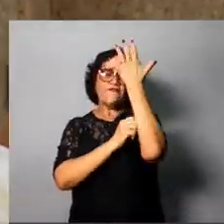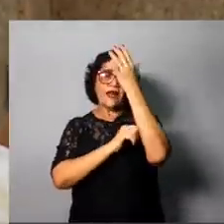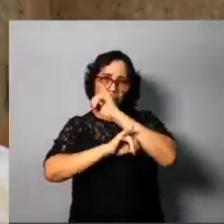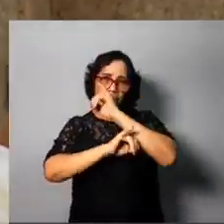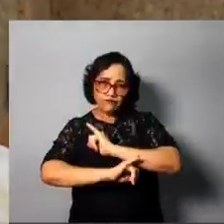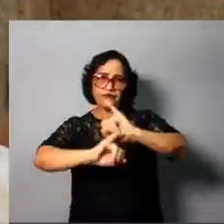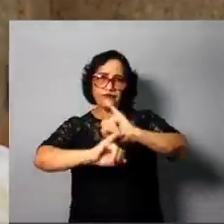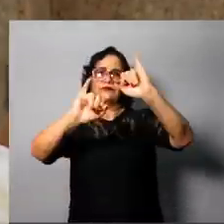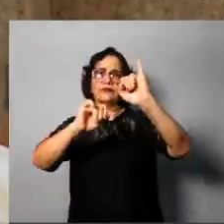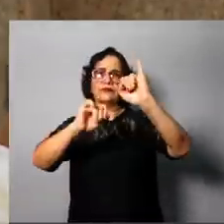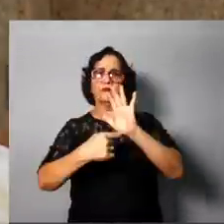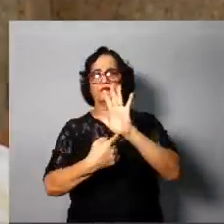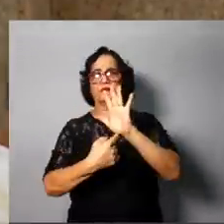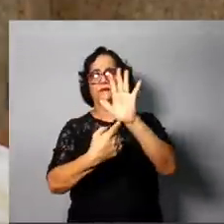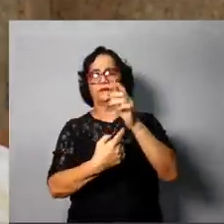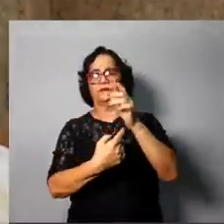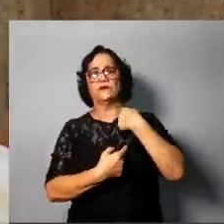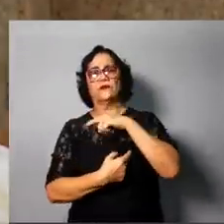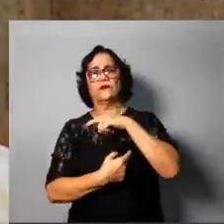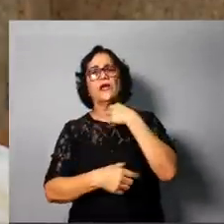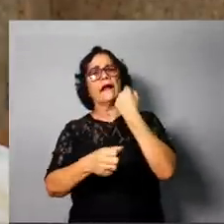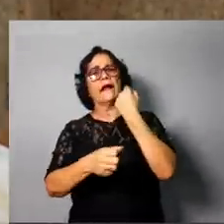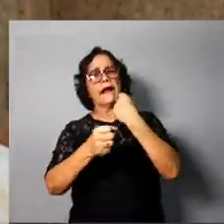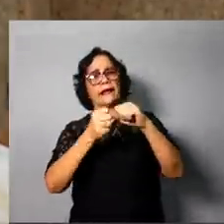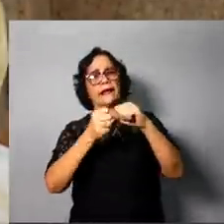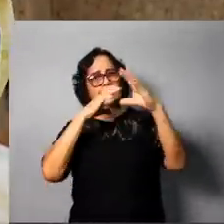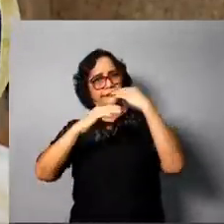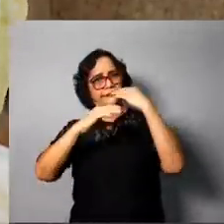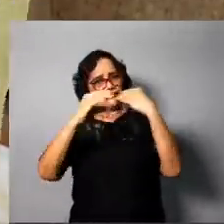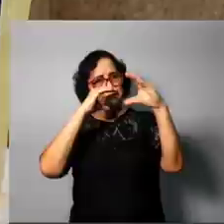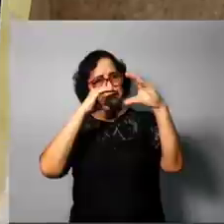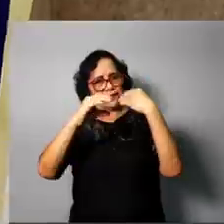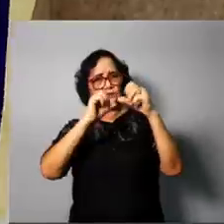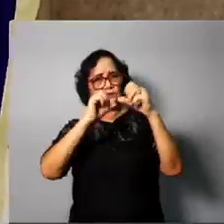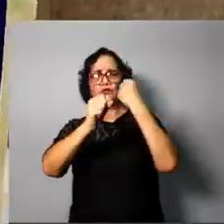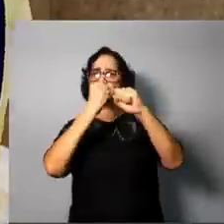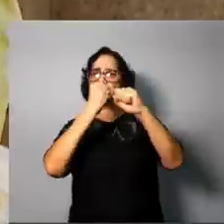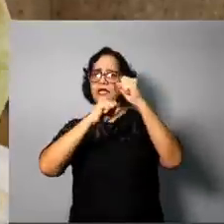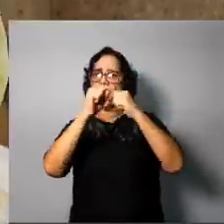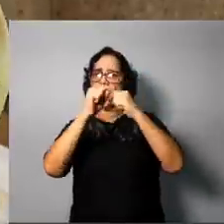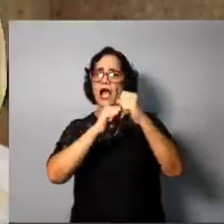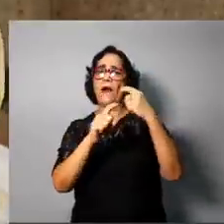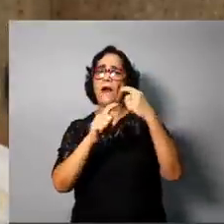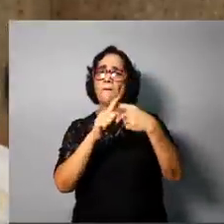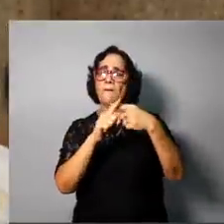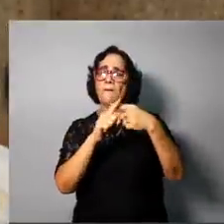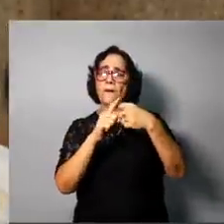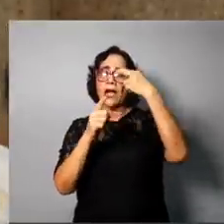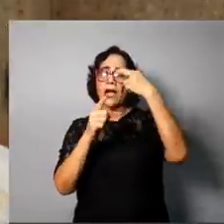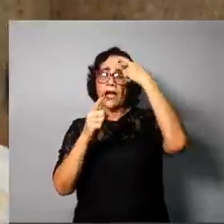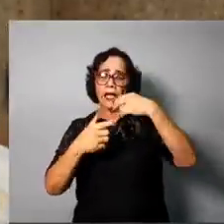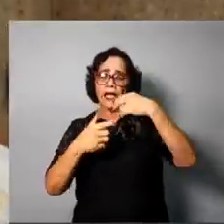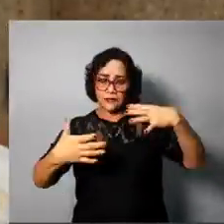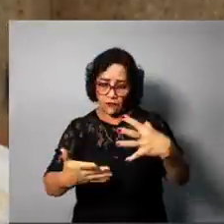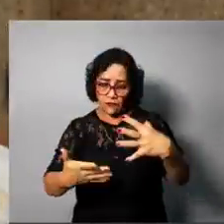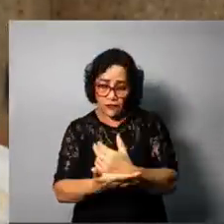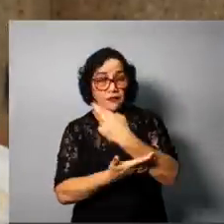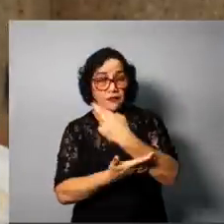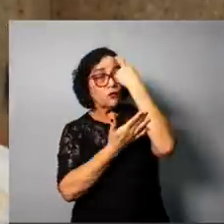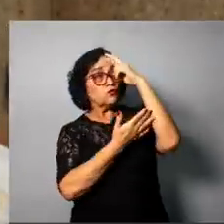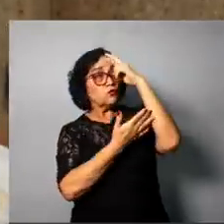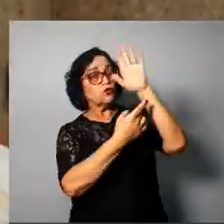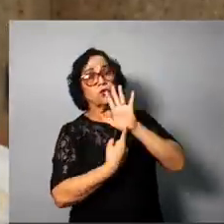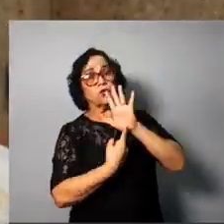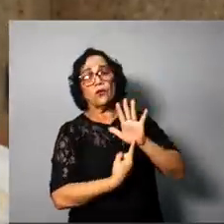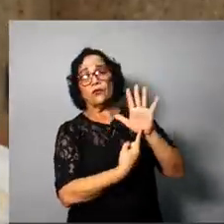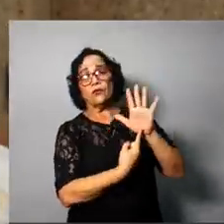cantamos no Salmo responsorial: o Senhor fez conhecer a salvação.